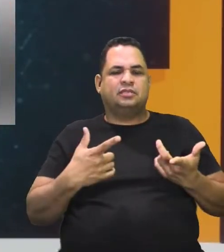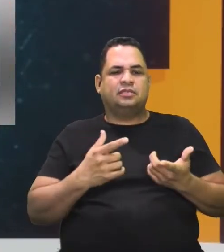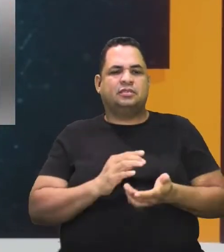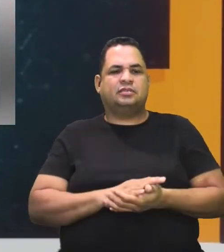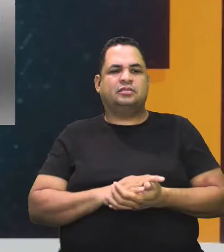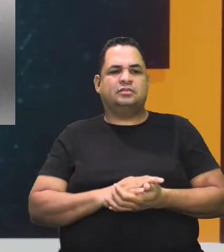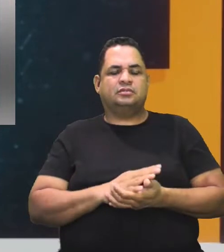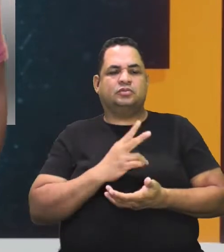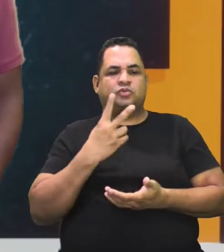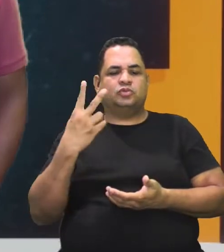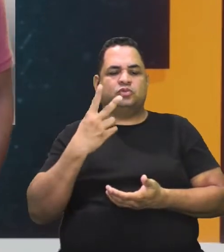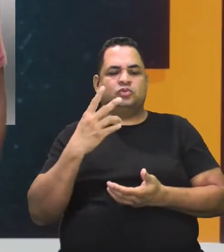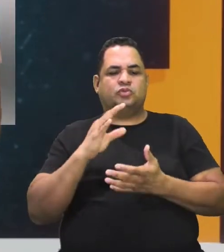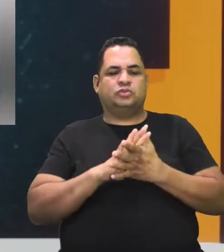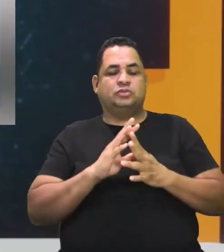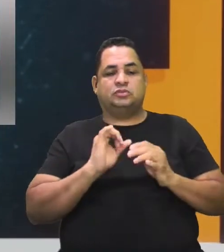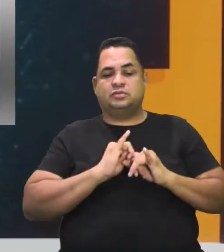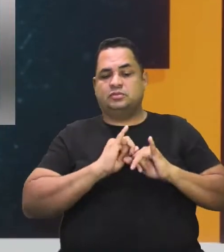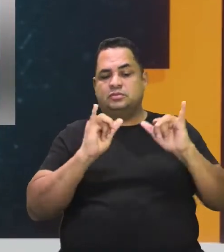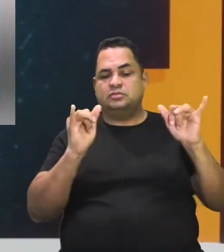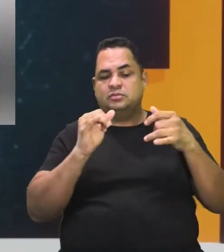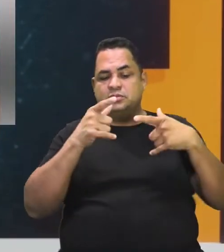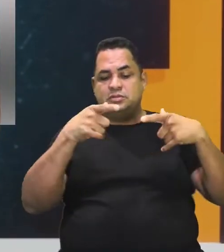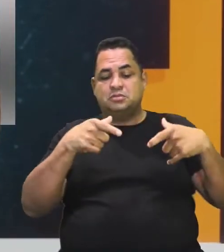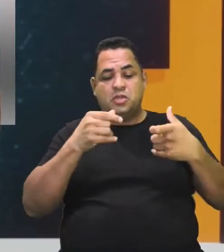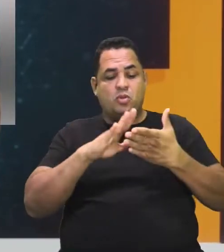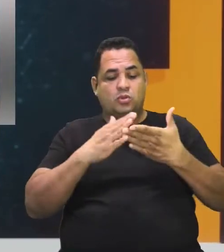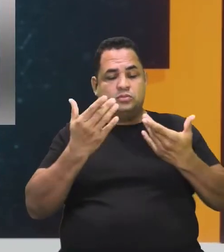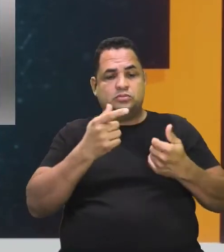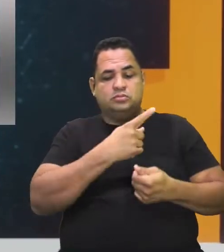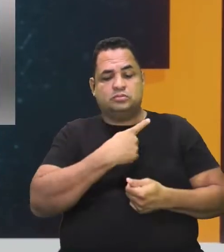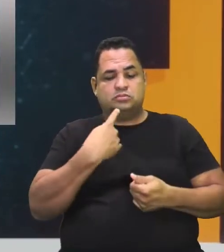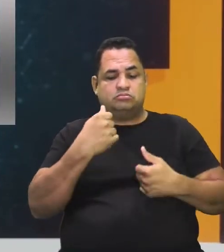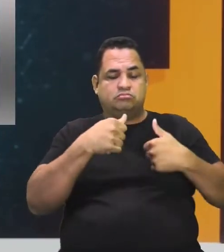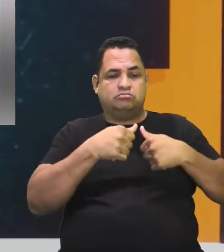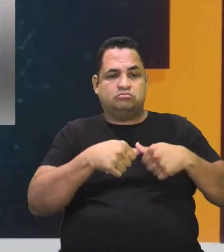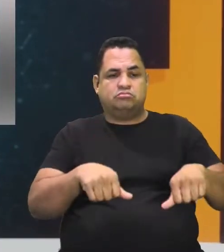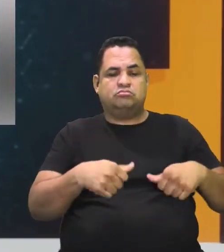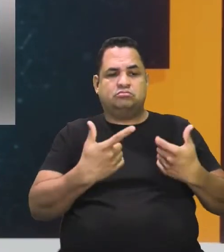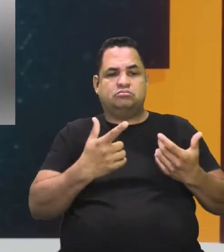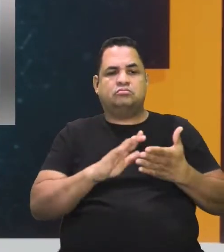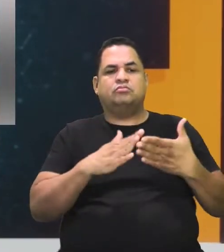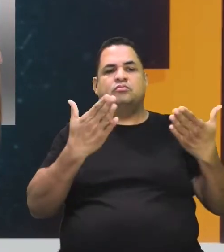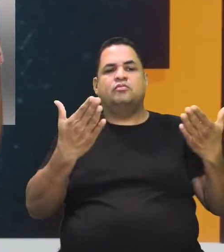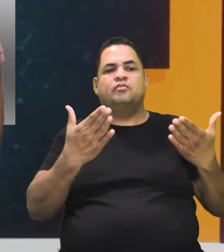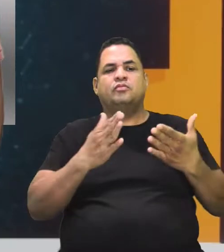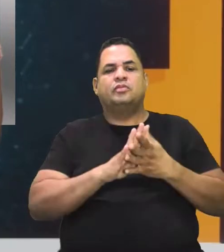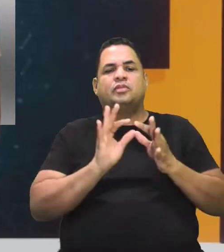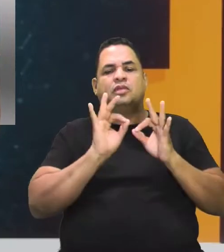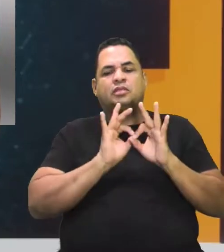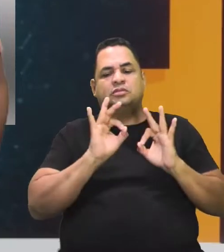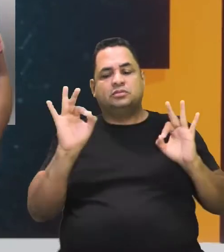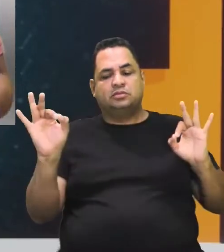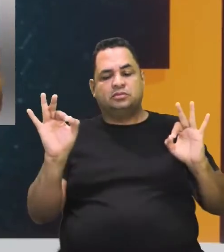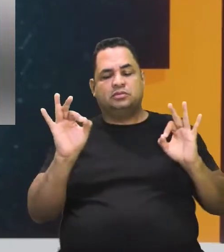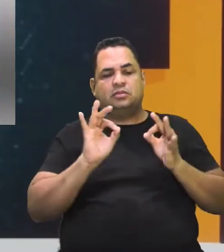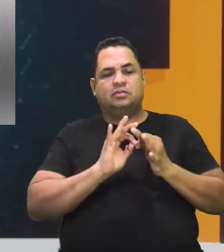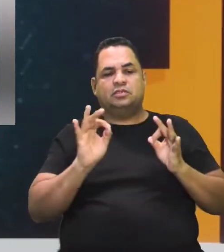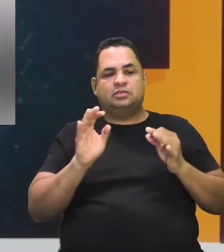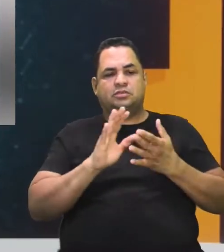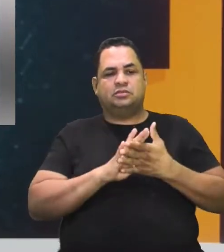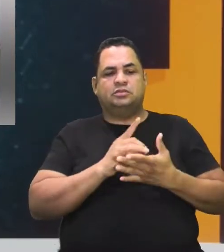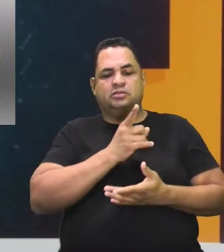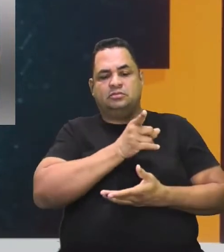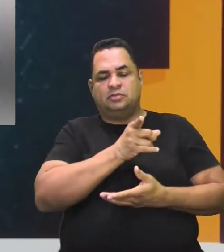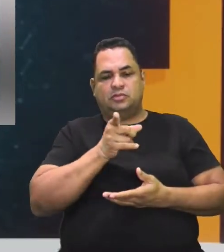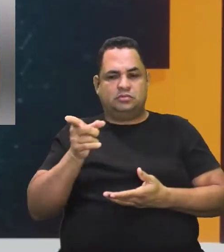menos 2 informações para se localizar, né? Pelo menos. Então, é dentro disso que a gente vai trabalhar aqui a distância entre 2